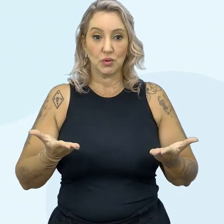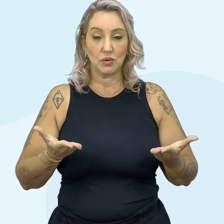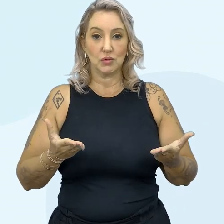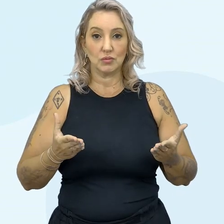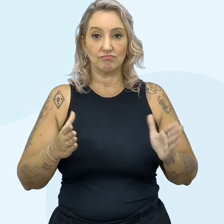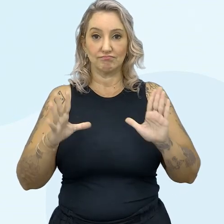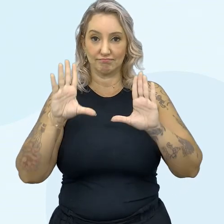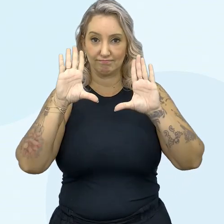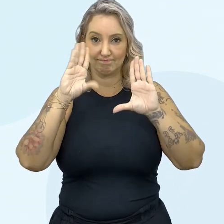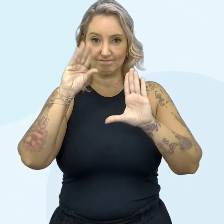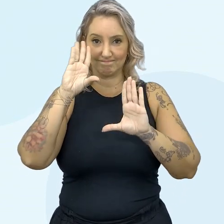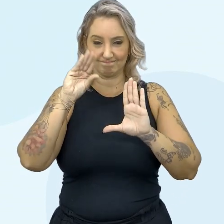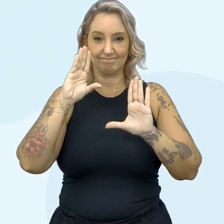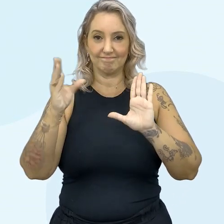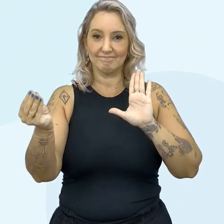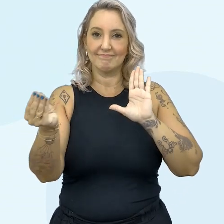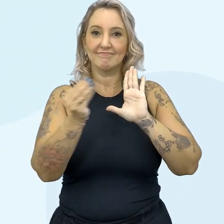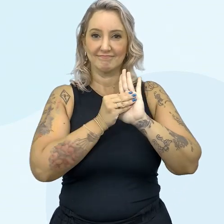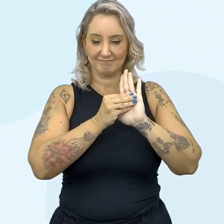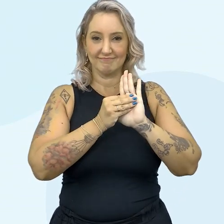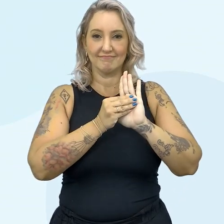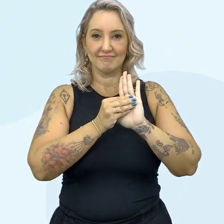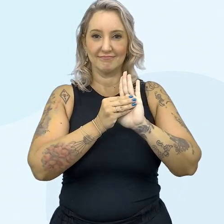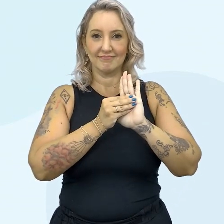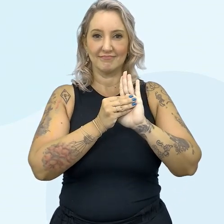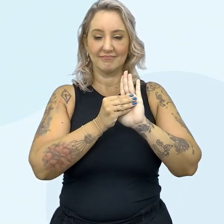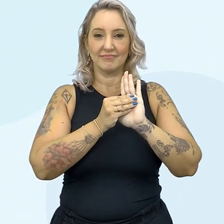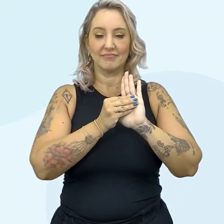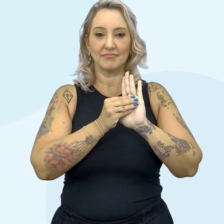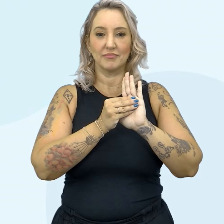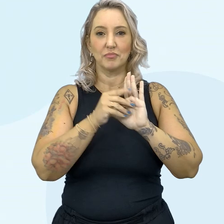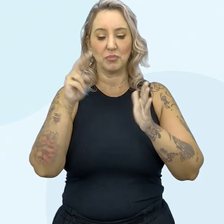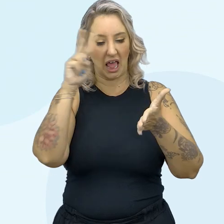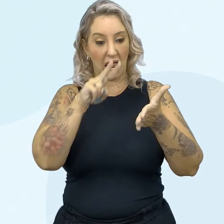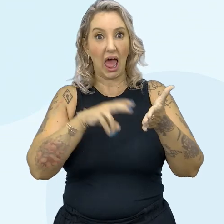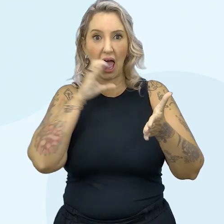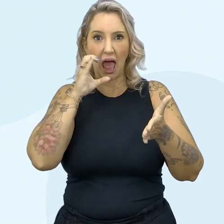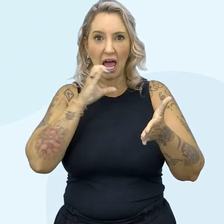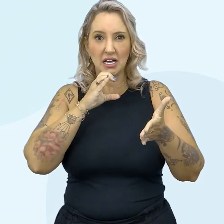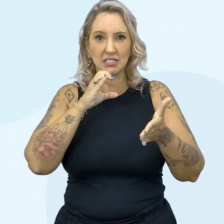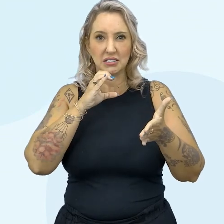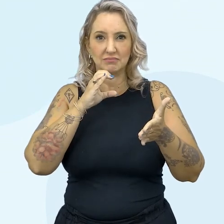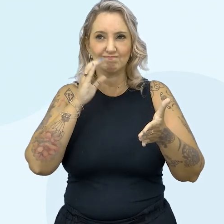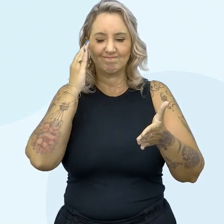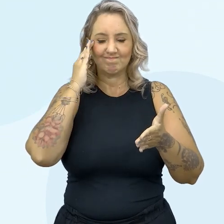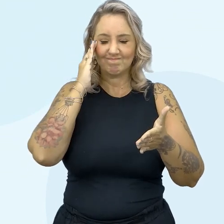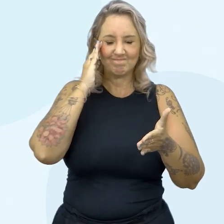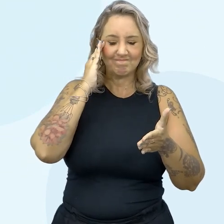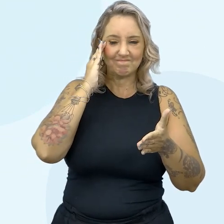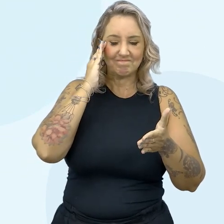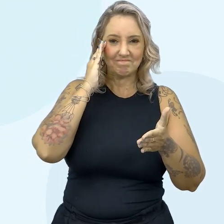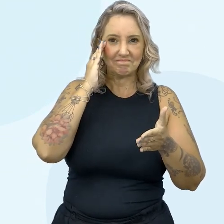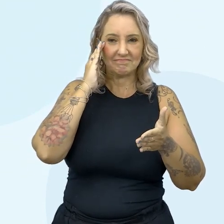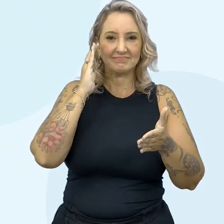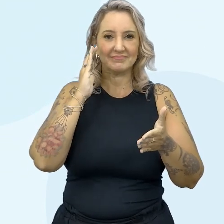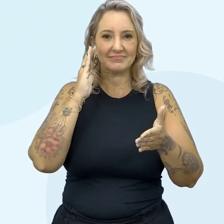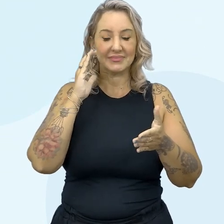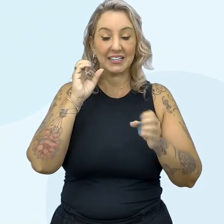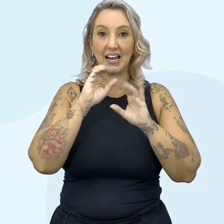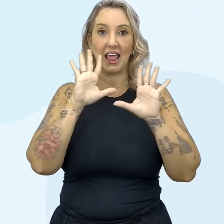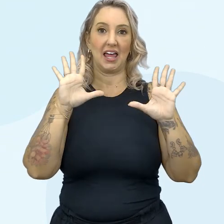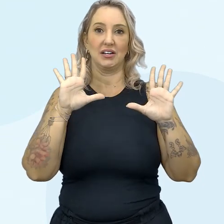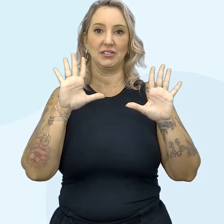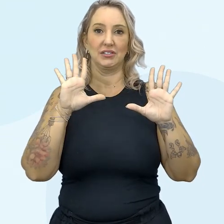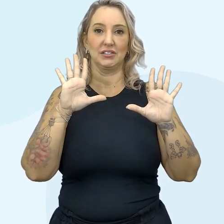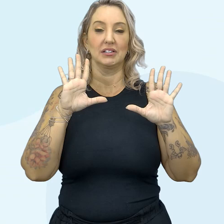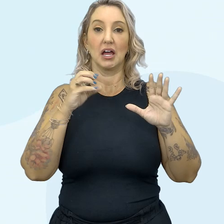um print, deixar registrado, porque a gente lê meio rápido e às vezes não dá tempo de vocês compreenderem tudo. Então, seria legal